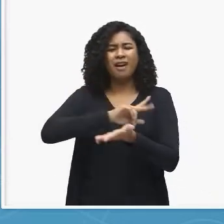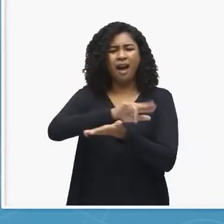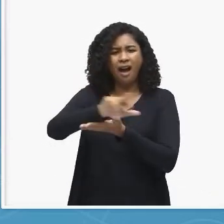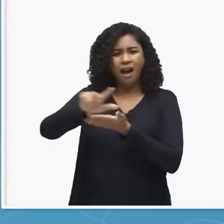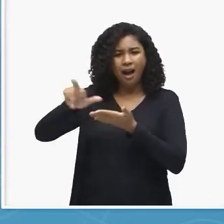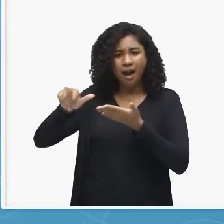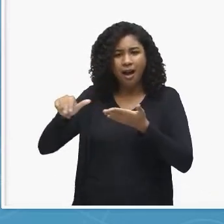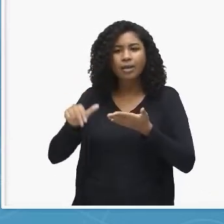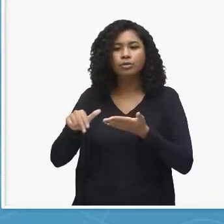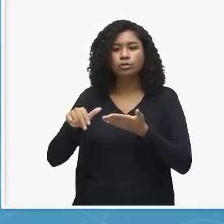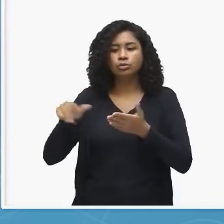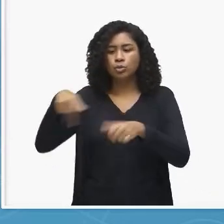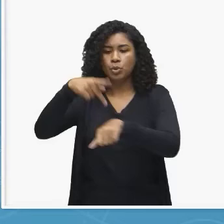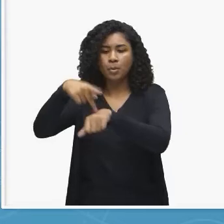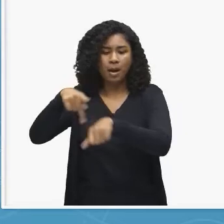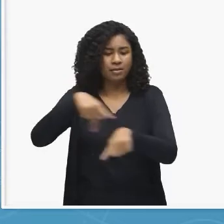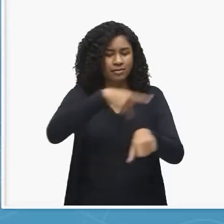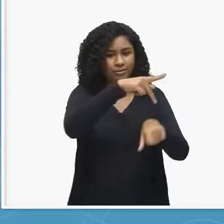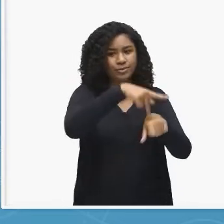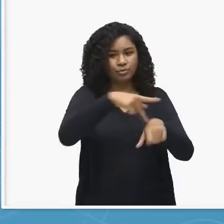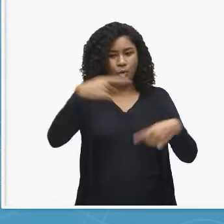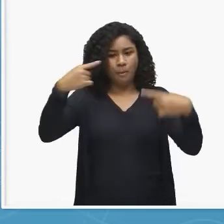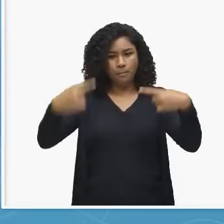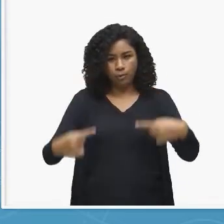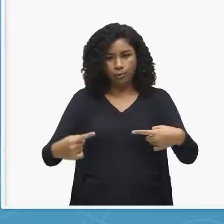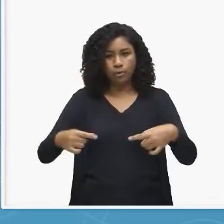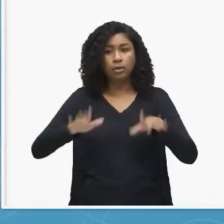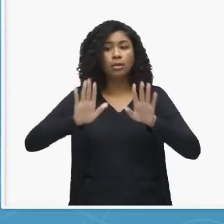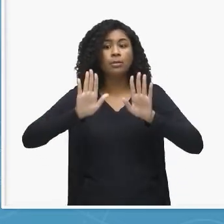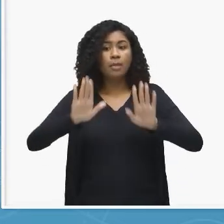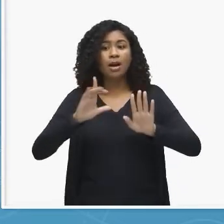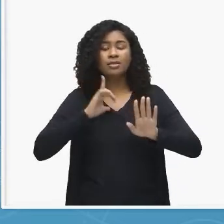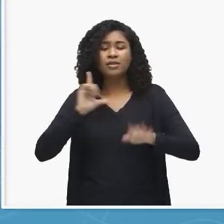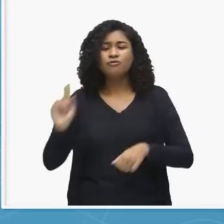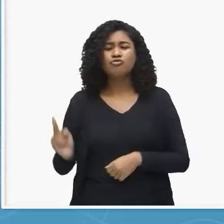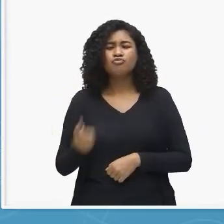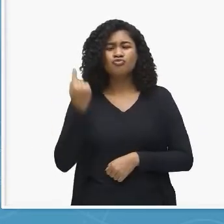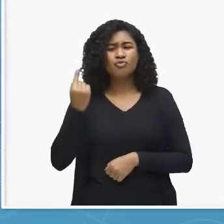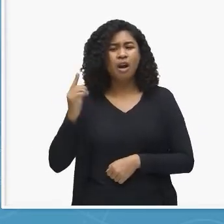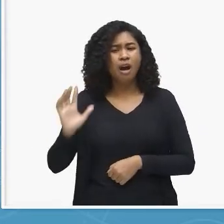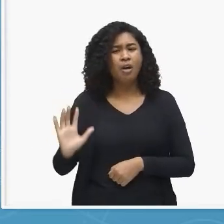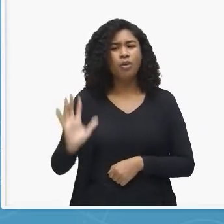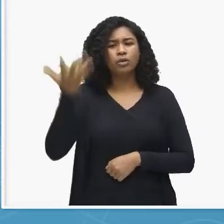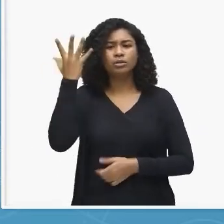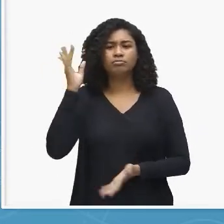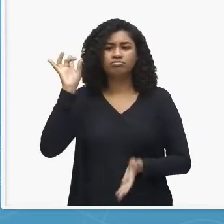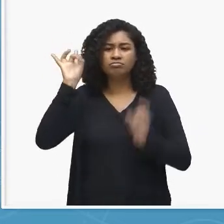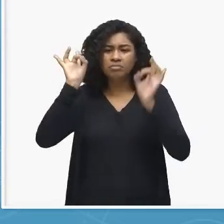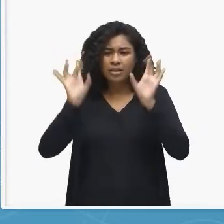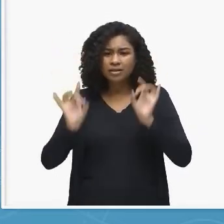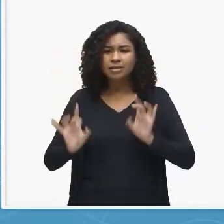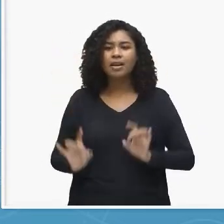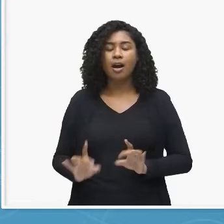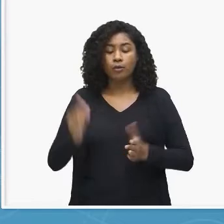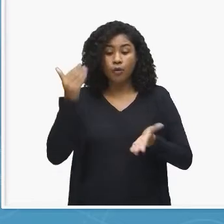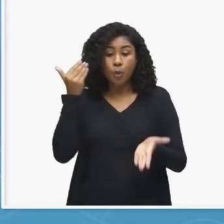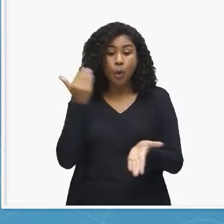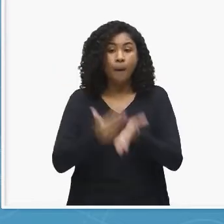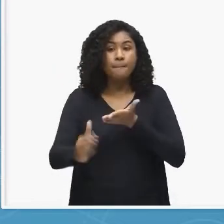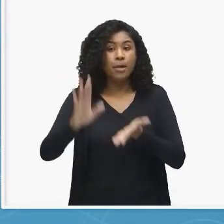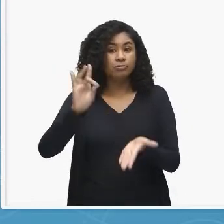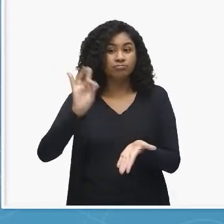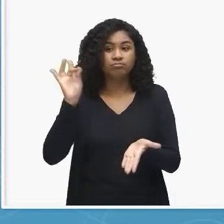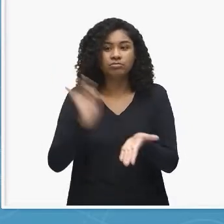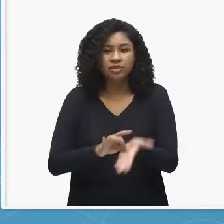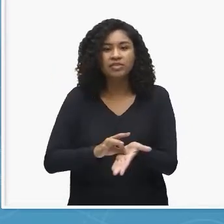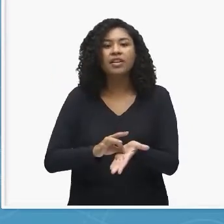se envolveram nessa disputa. Contudo, houve um acontecimento especial que foi considerado o estopim, o fato